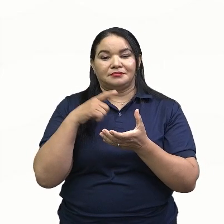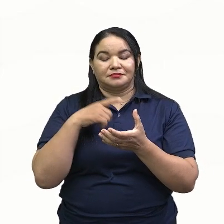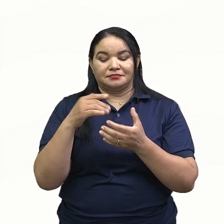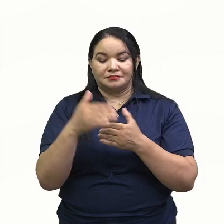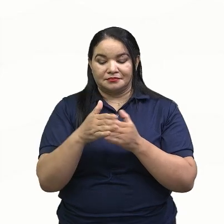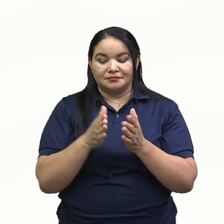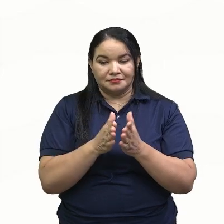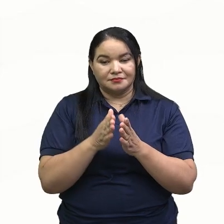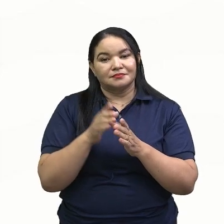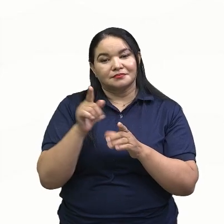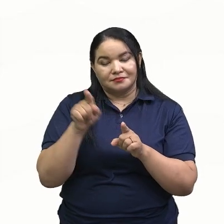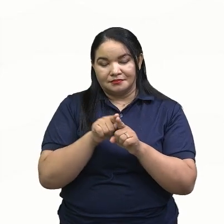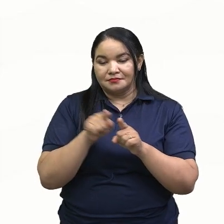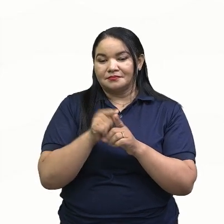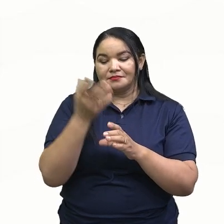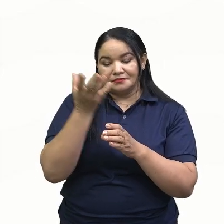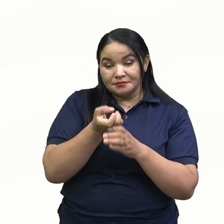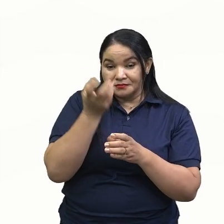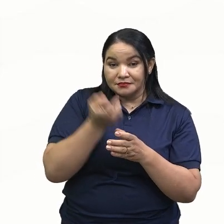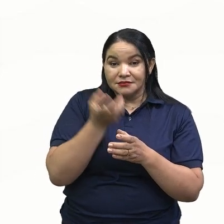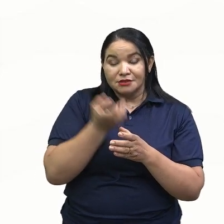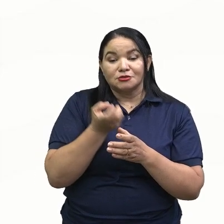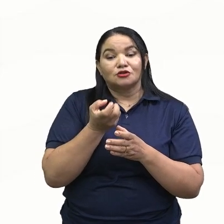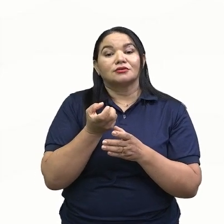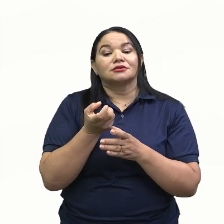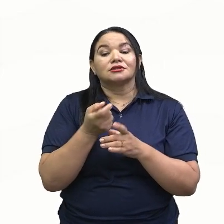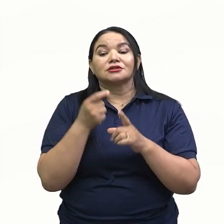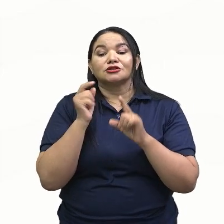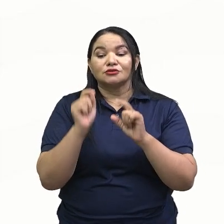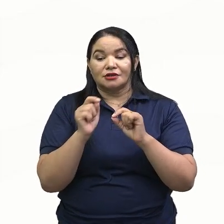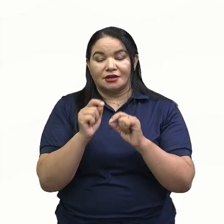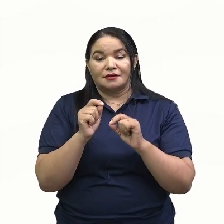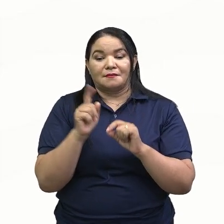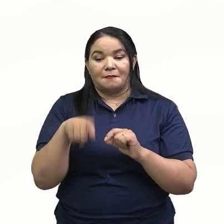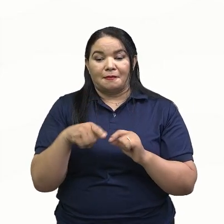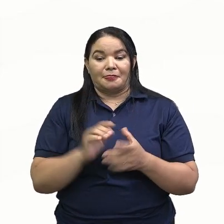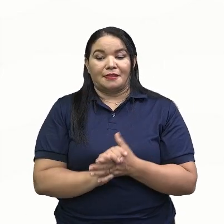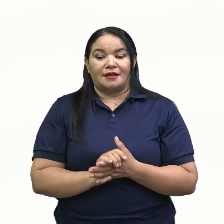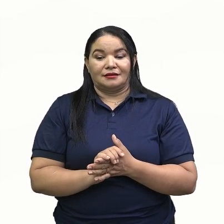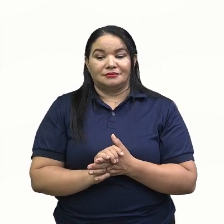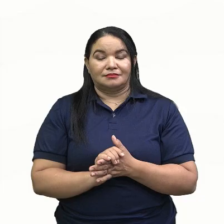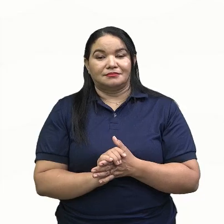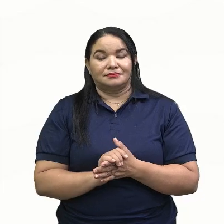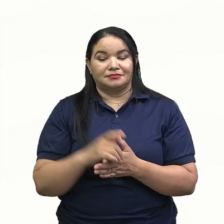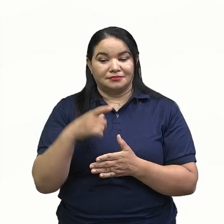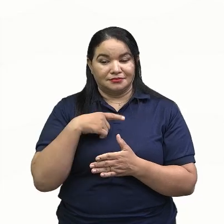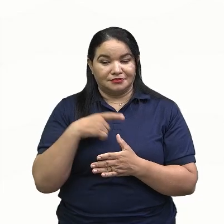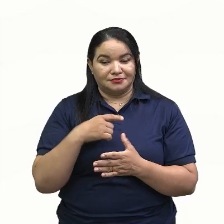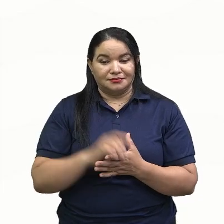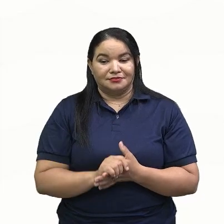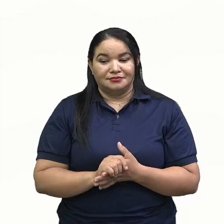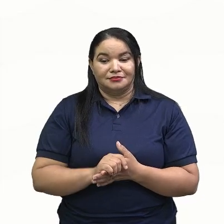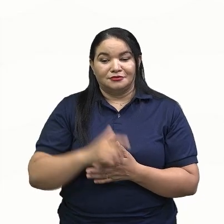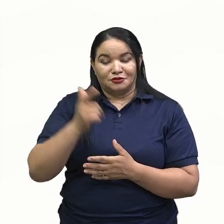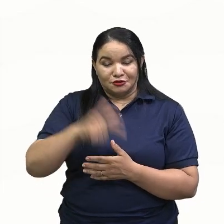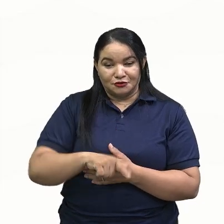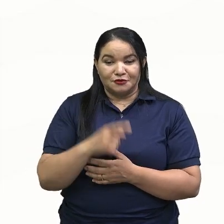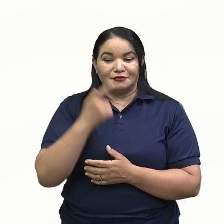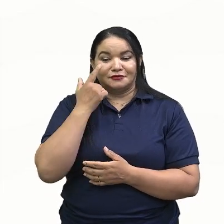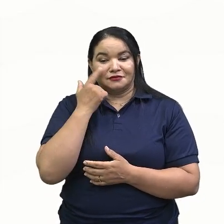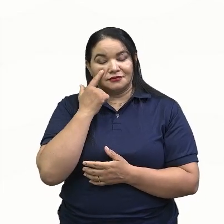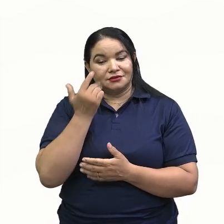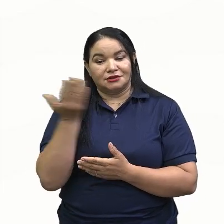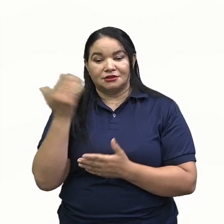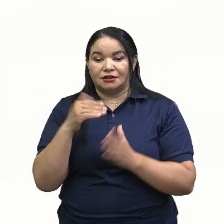receptores, porque, por definição, nós temos aqui receptores, são dispositivos